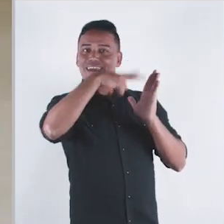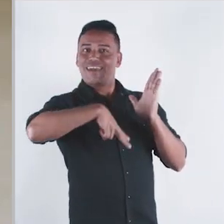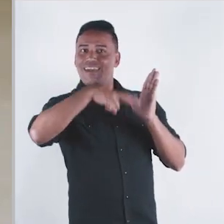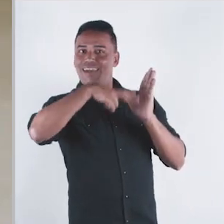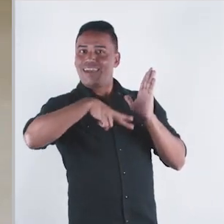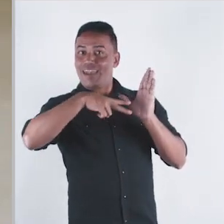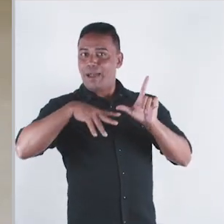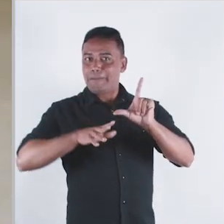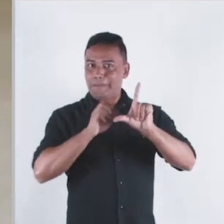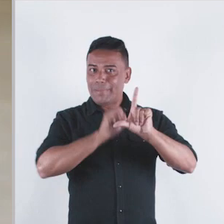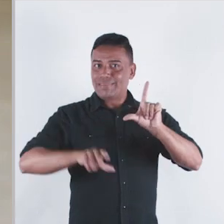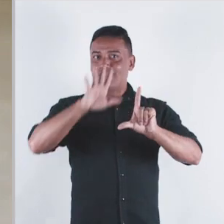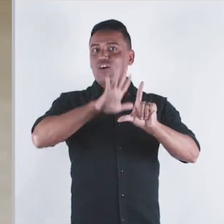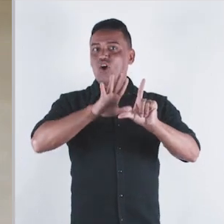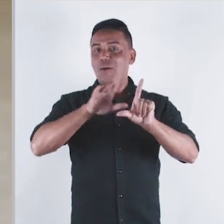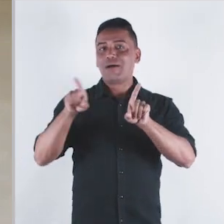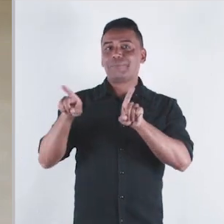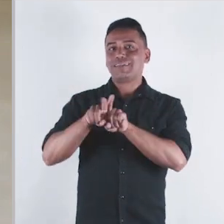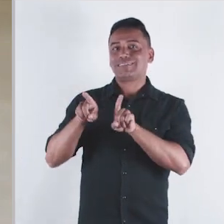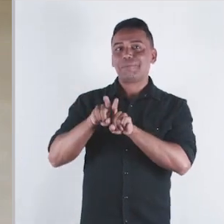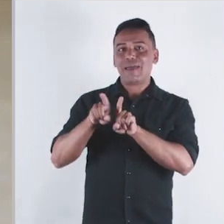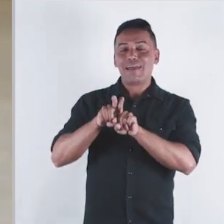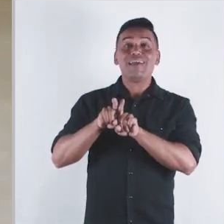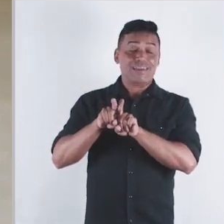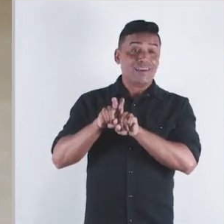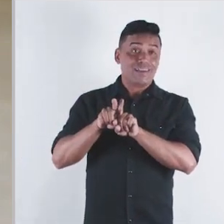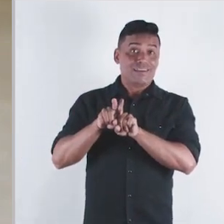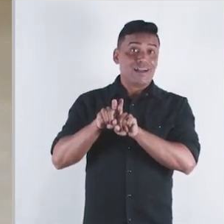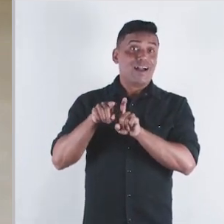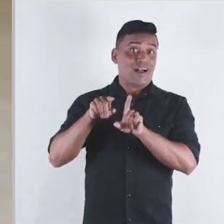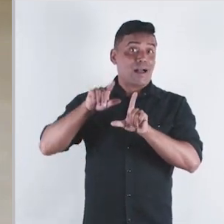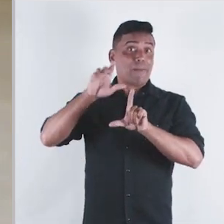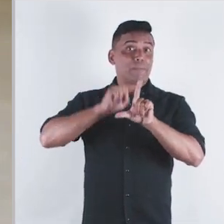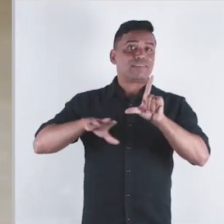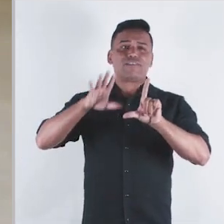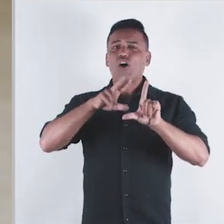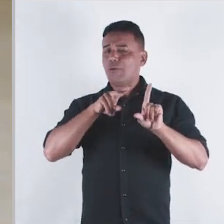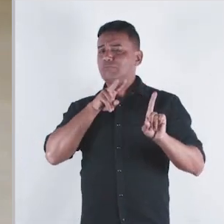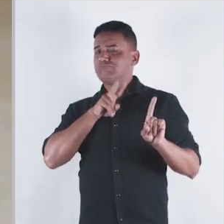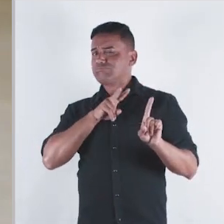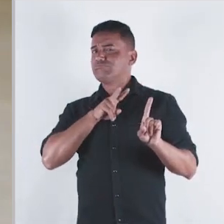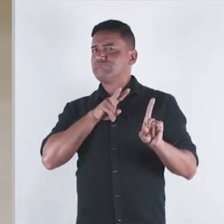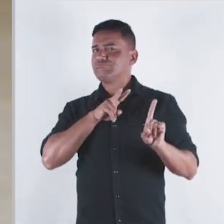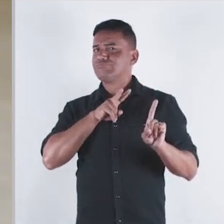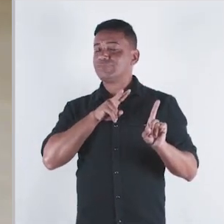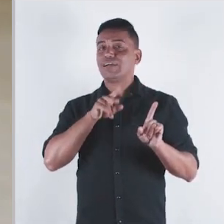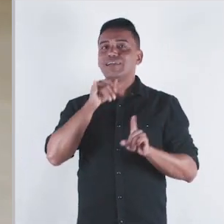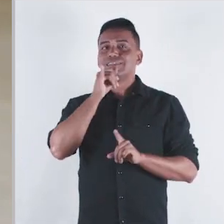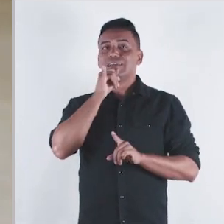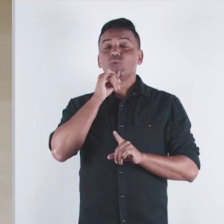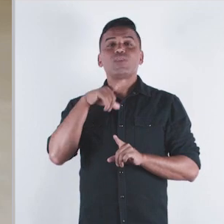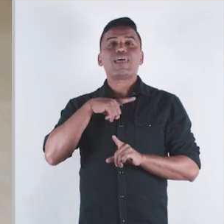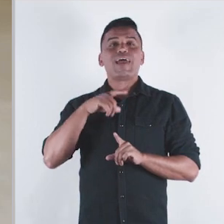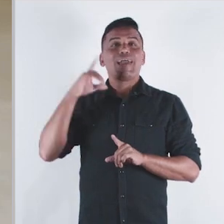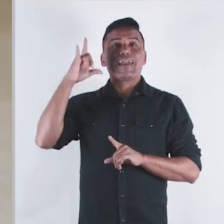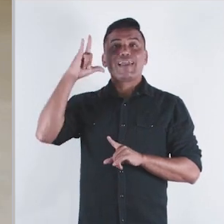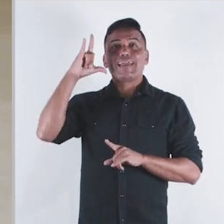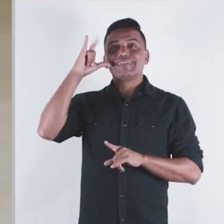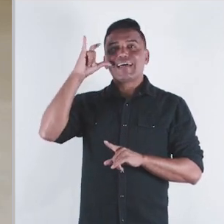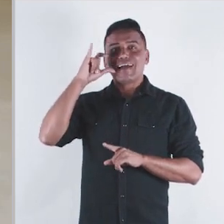a plataforma em si. Então, tem um romance do Instagram que eu gosto